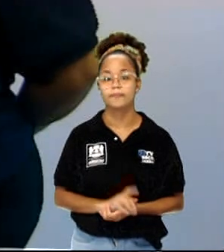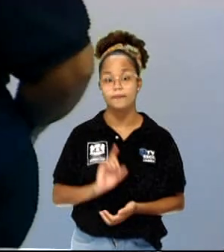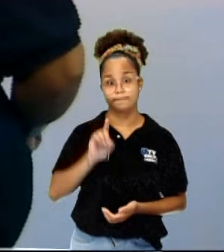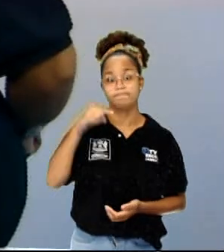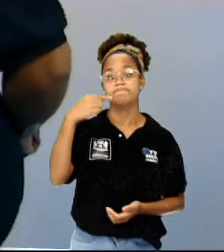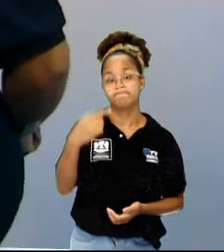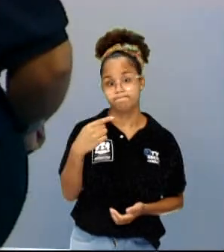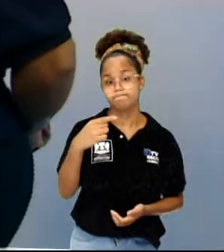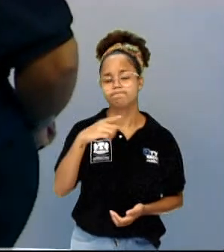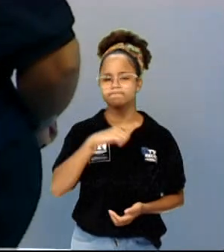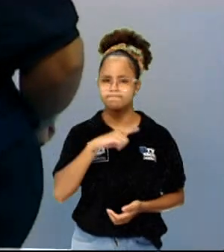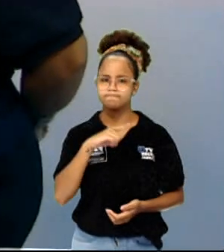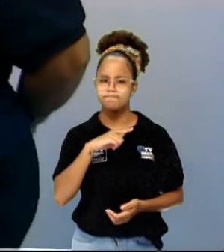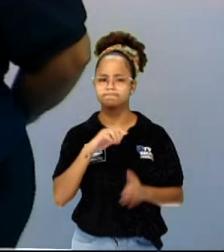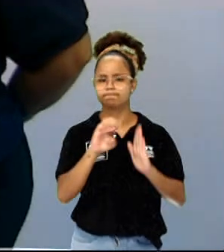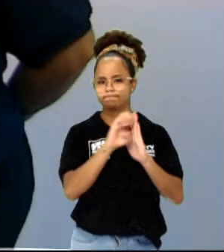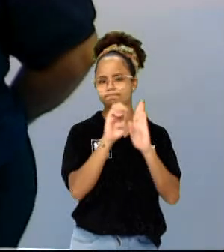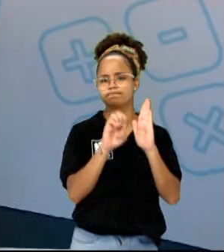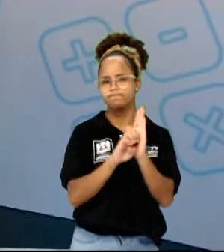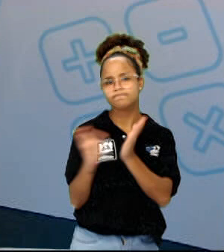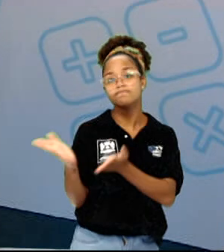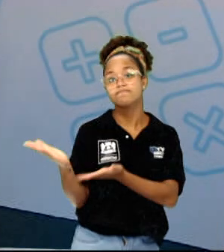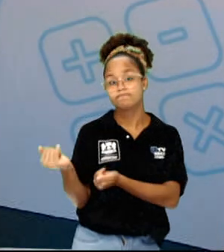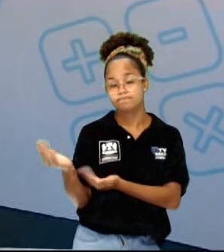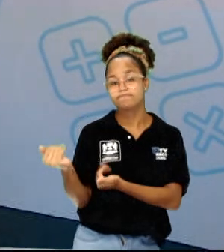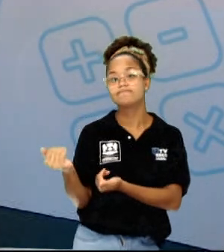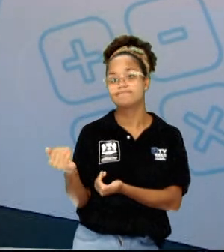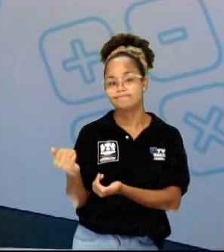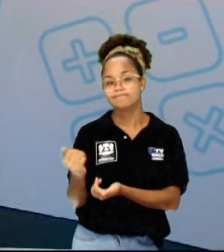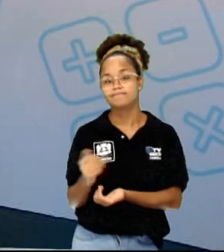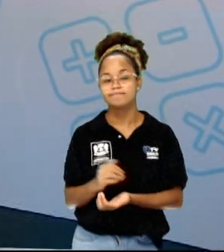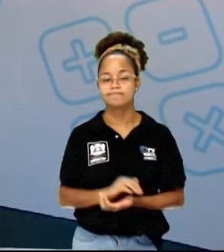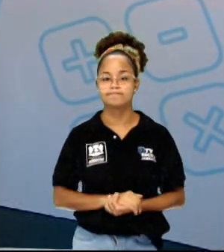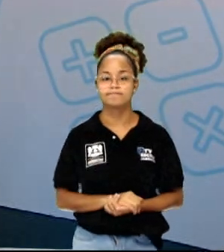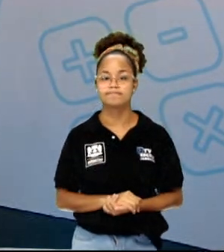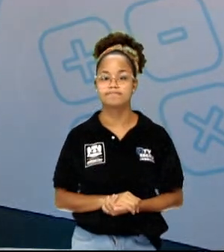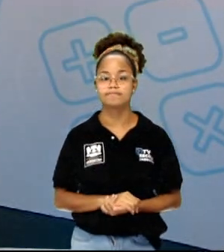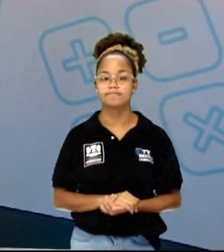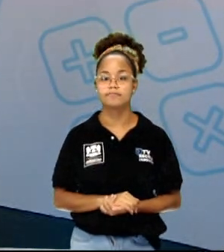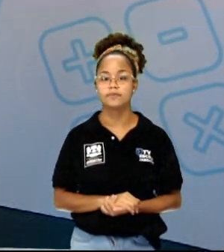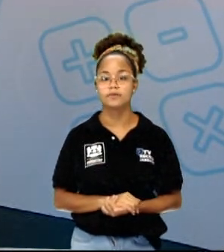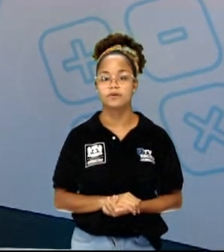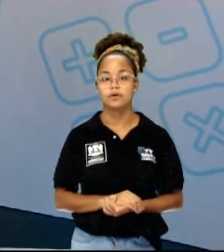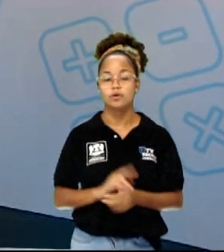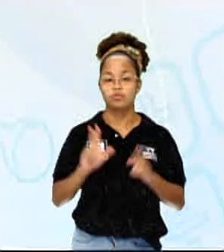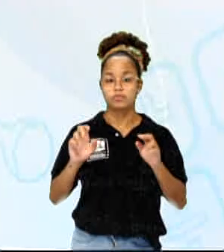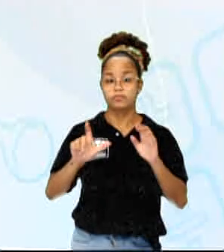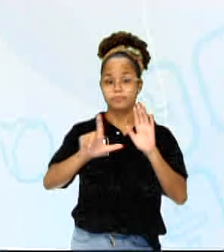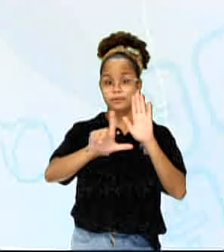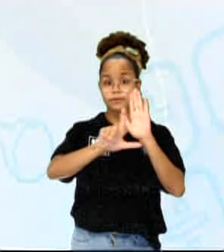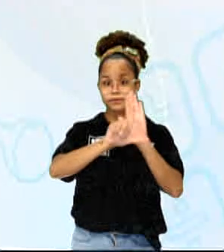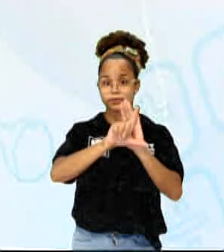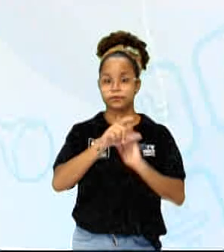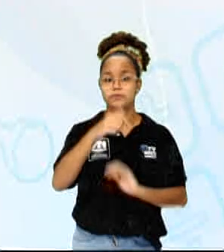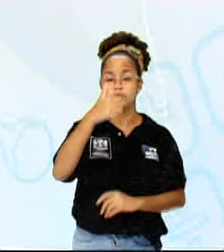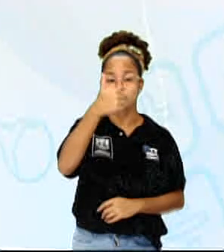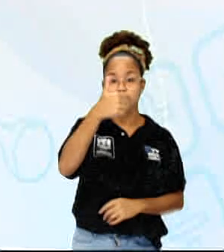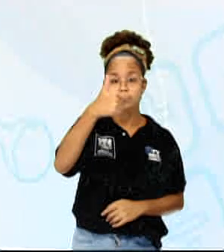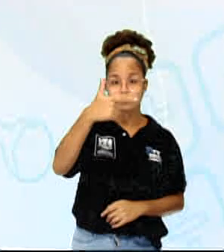Depois, nós temos o Estatuto da Juventude, que vem sob a lei de número